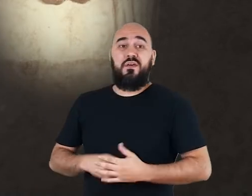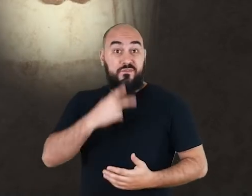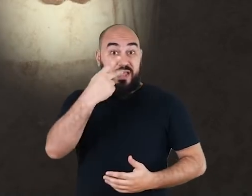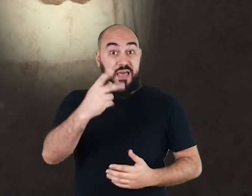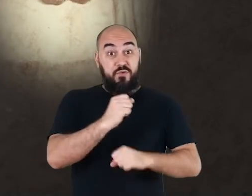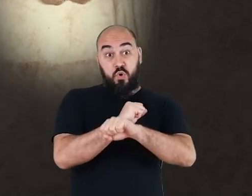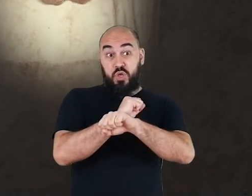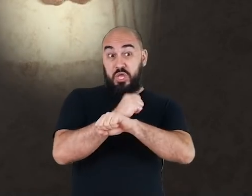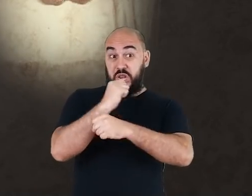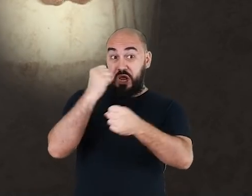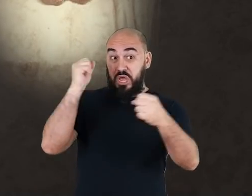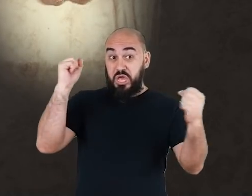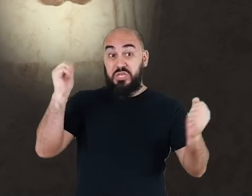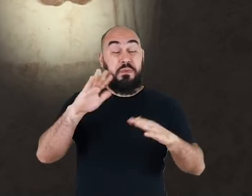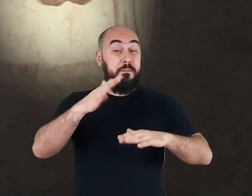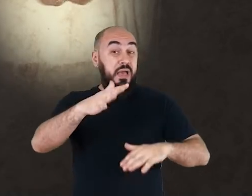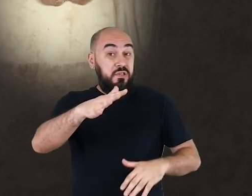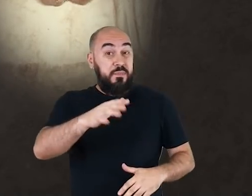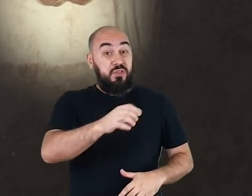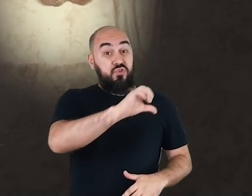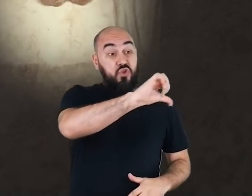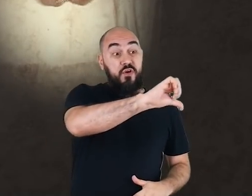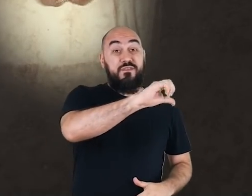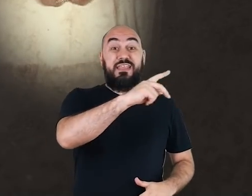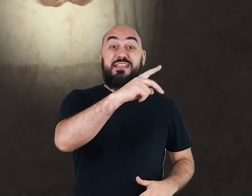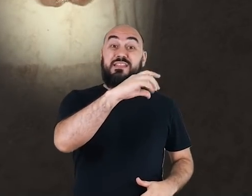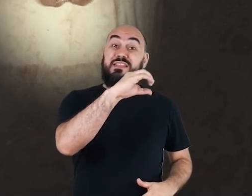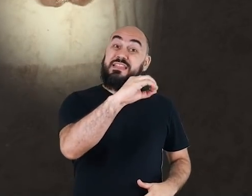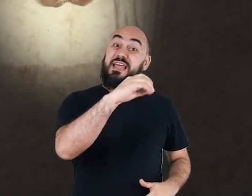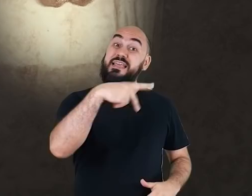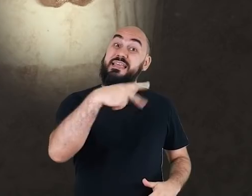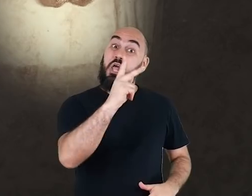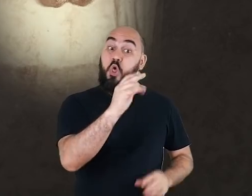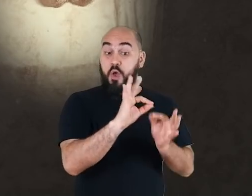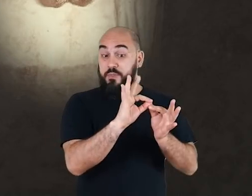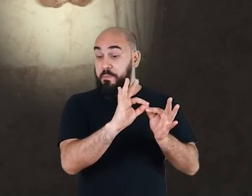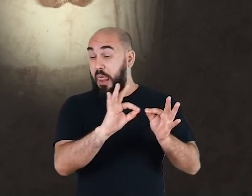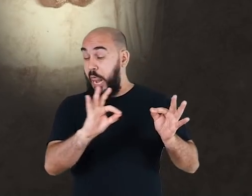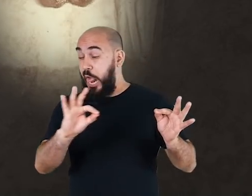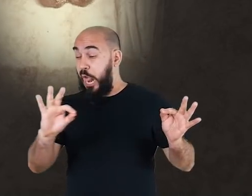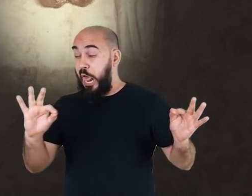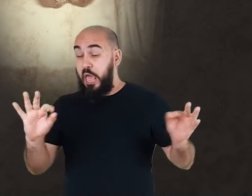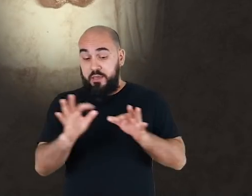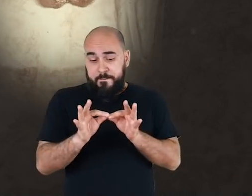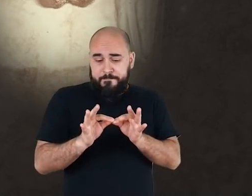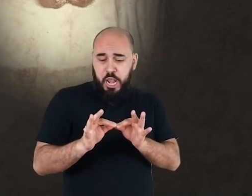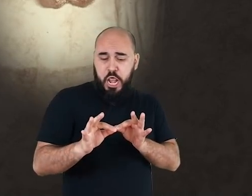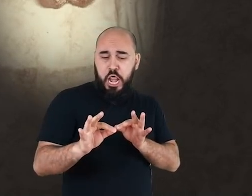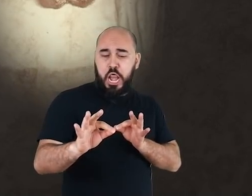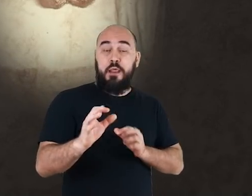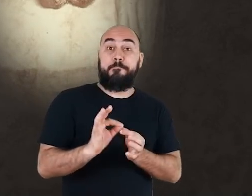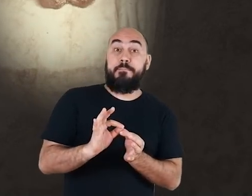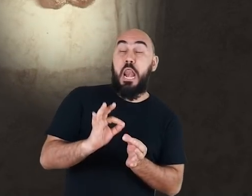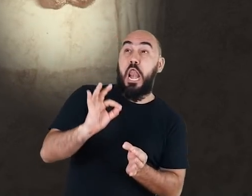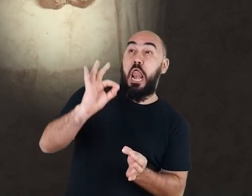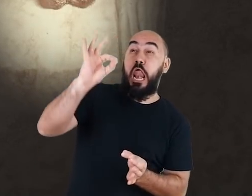grandes que tinham cerca de 90 quilômetros de comprimento e 320 pés de altura, algo em torno